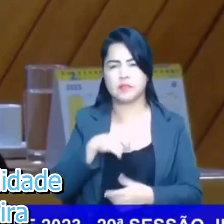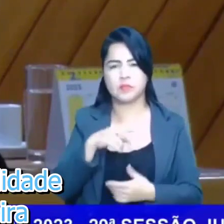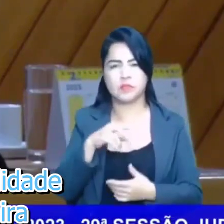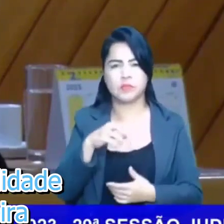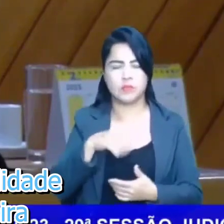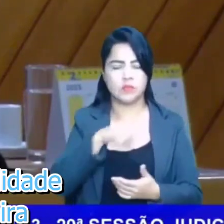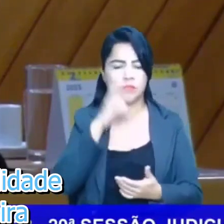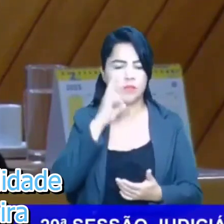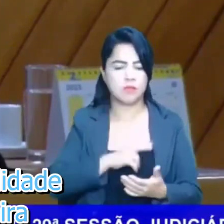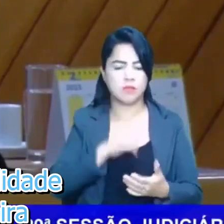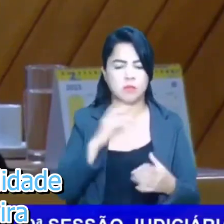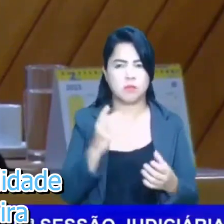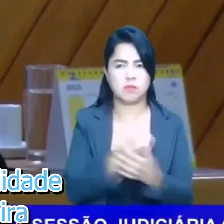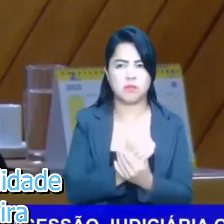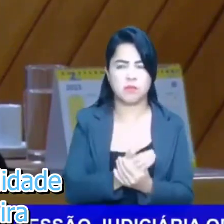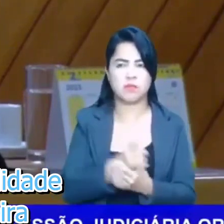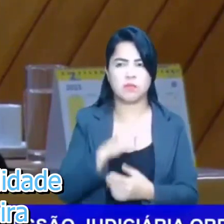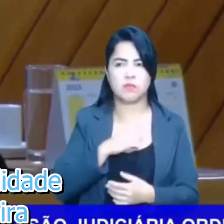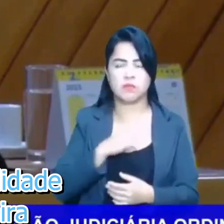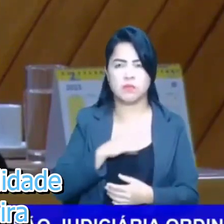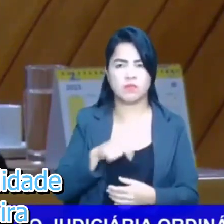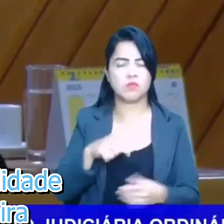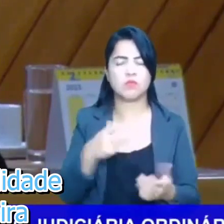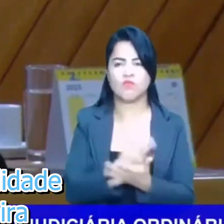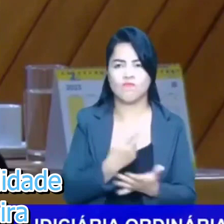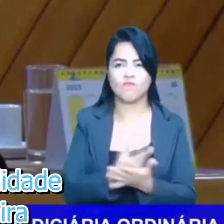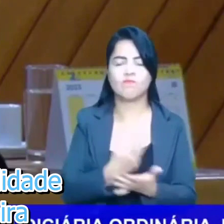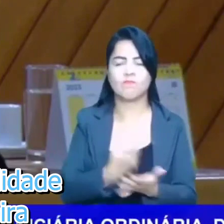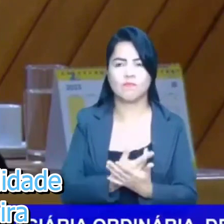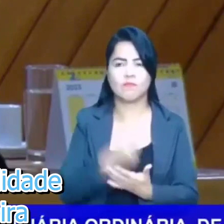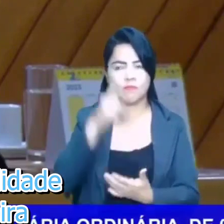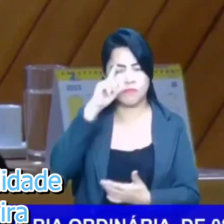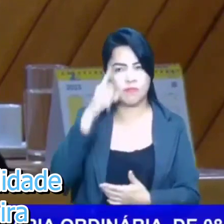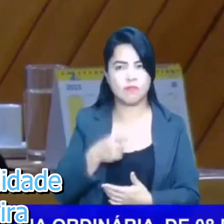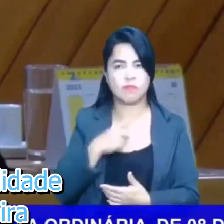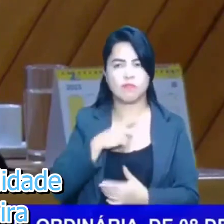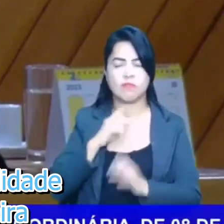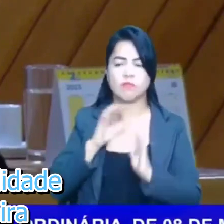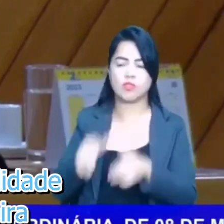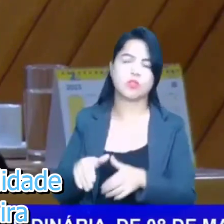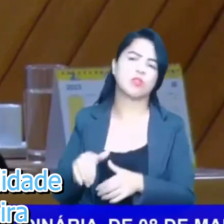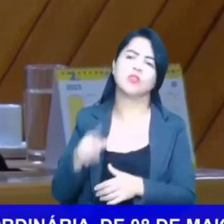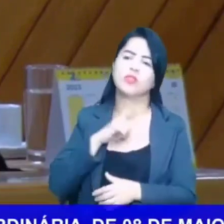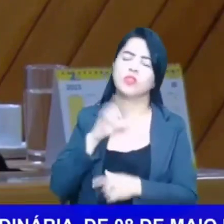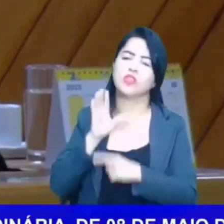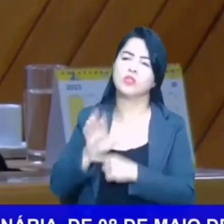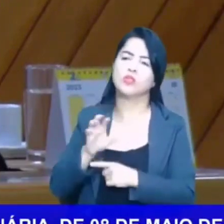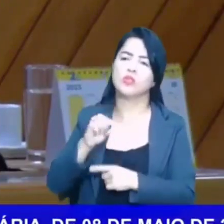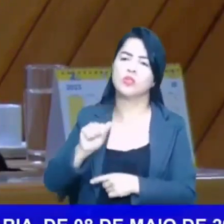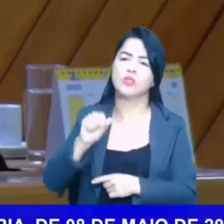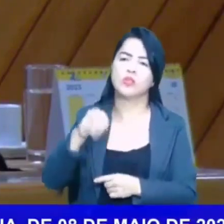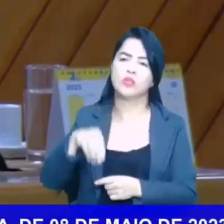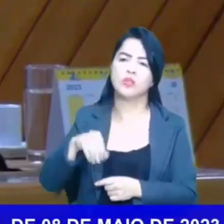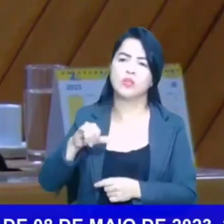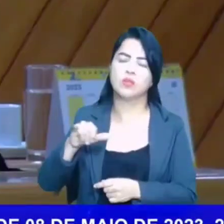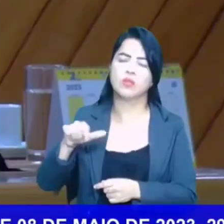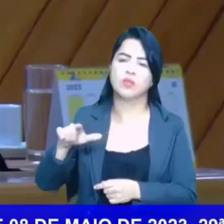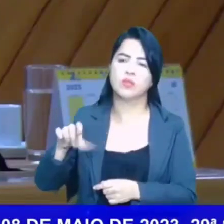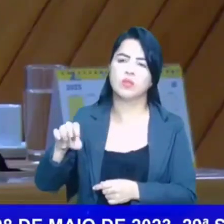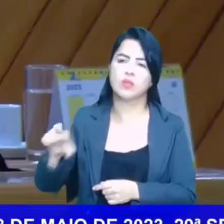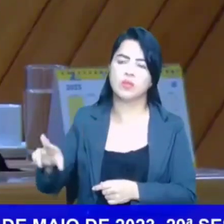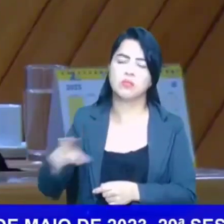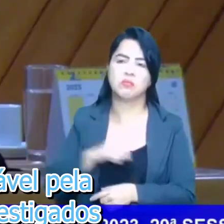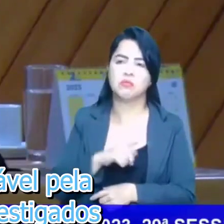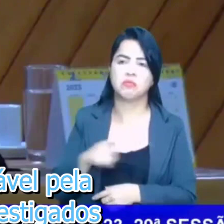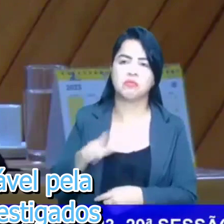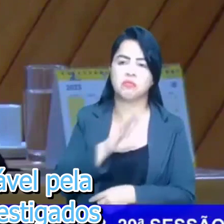julgada, alegou que a imutabilidade da decisão incide em relação a Miller Dias Ferreira, que não é parte nos presentes